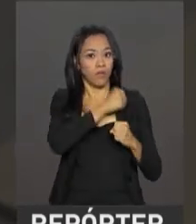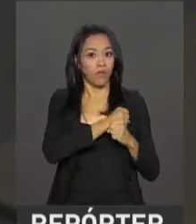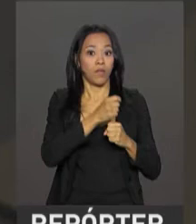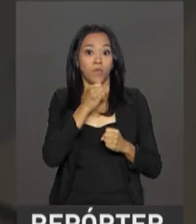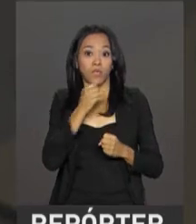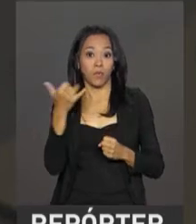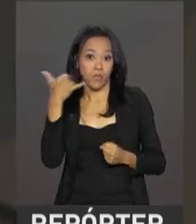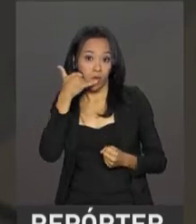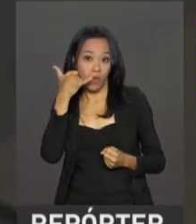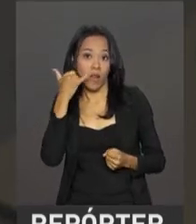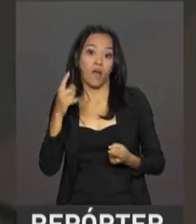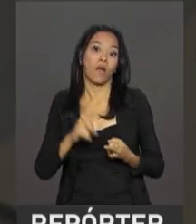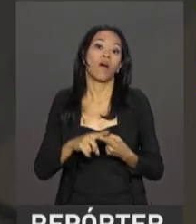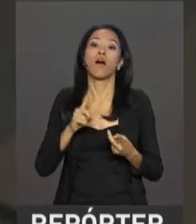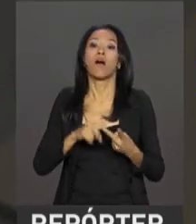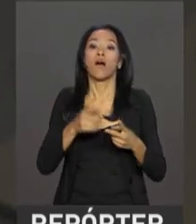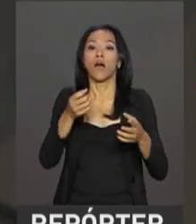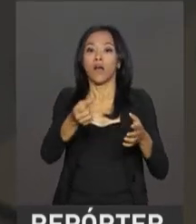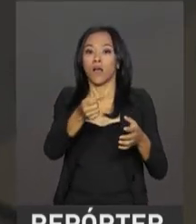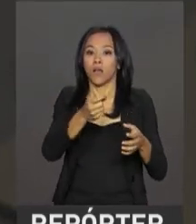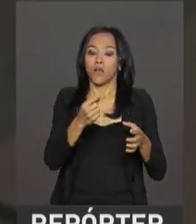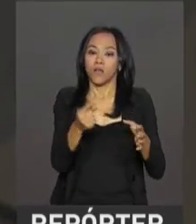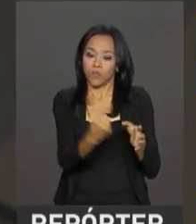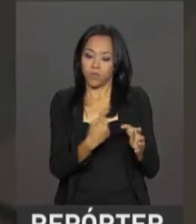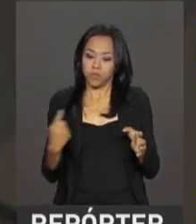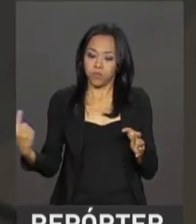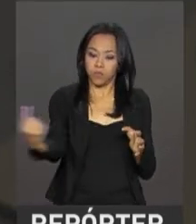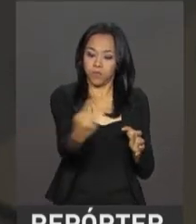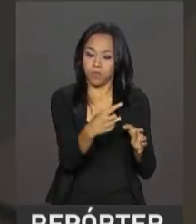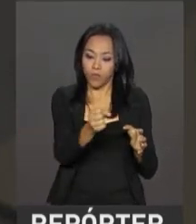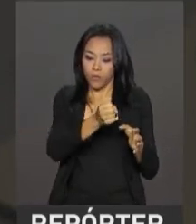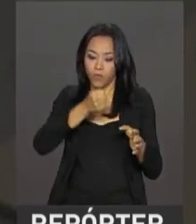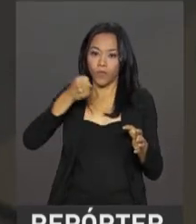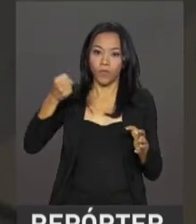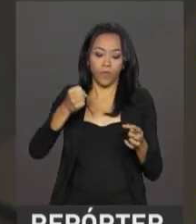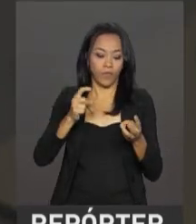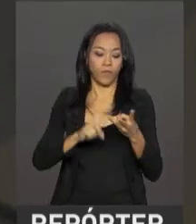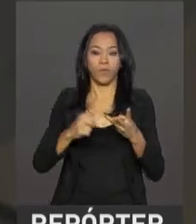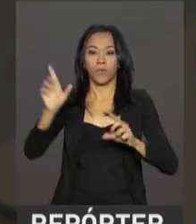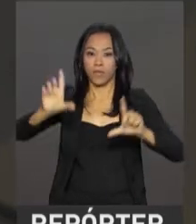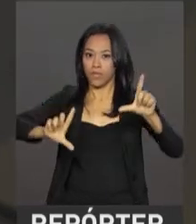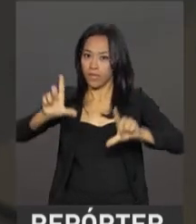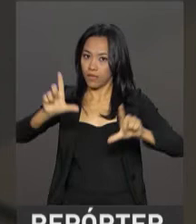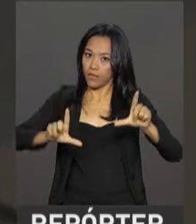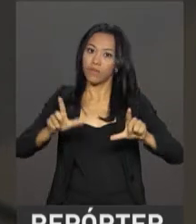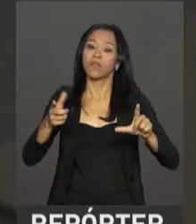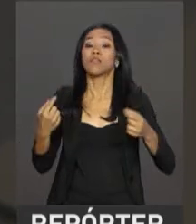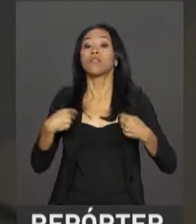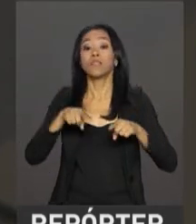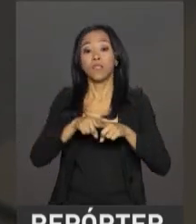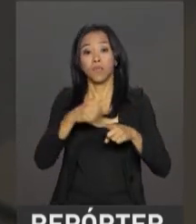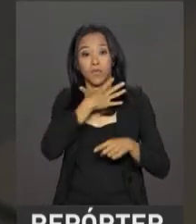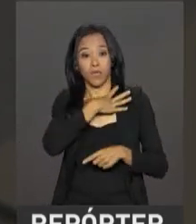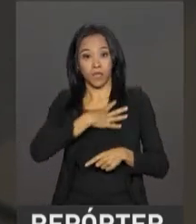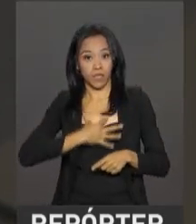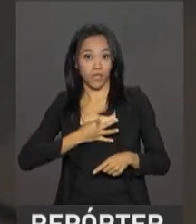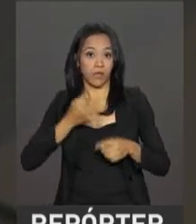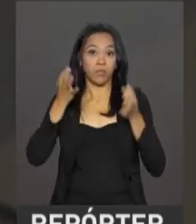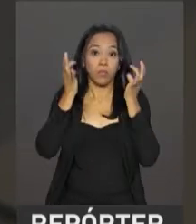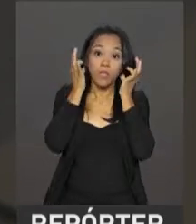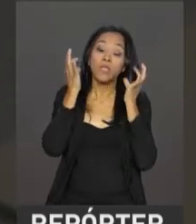celular o forno elétrico de microondas e um aparelho de tv em contrapartida bijuterias calçados